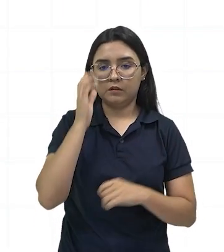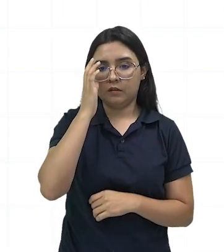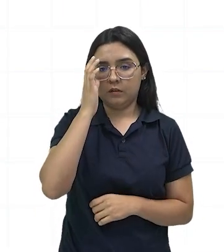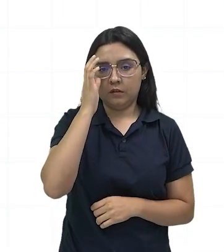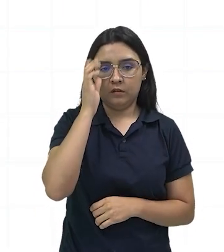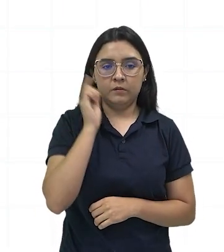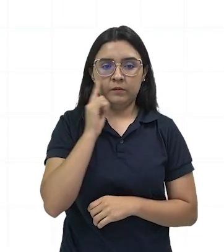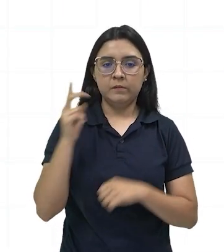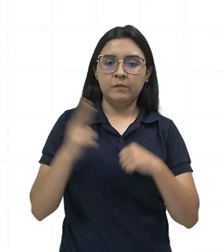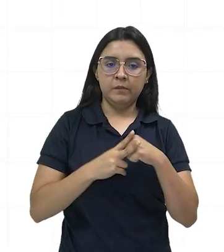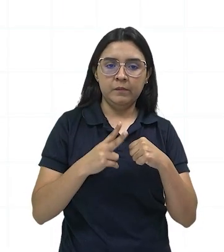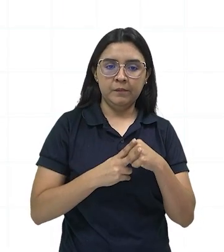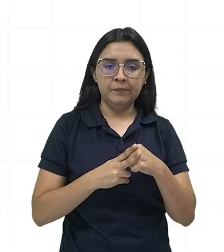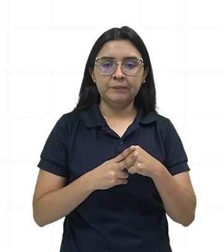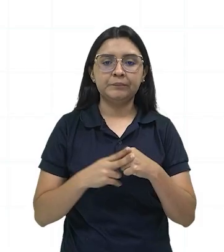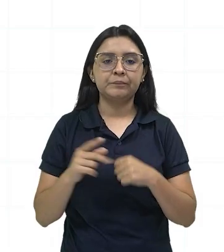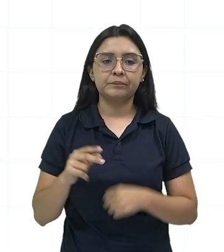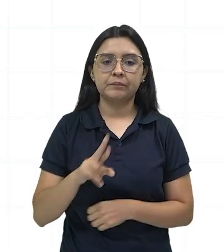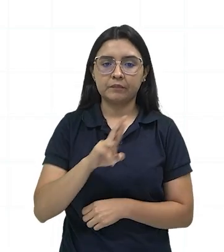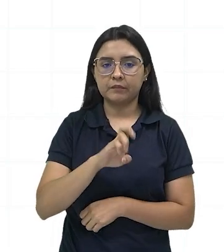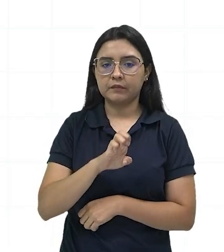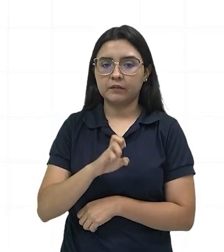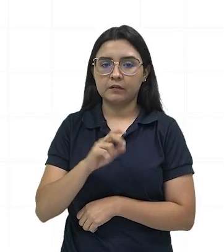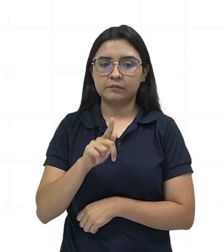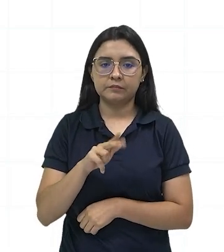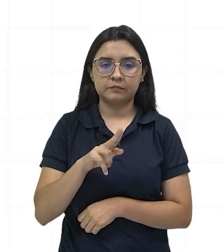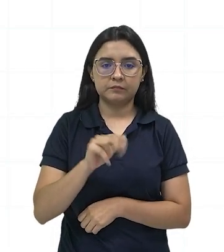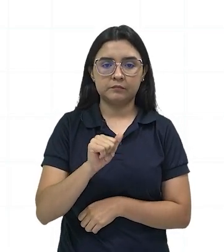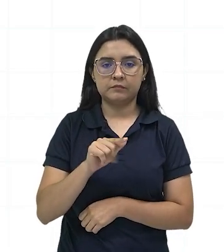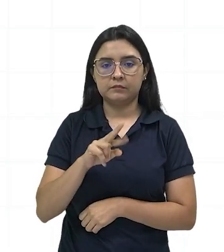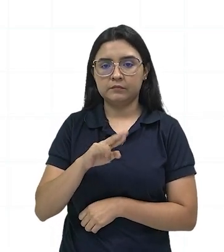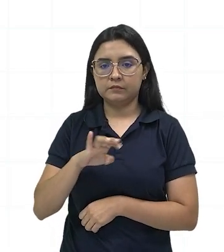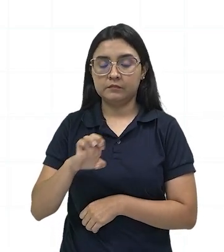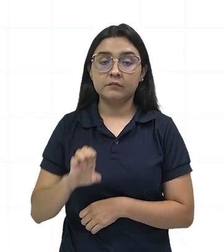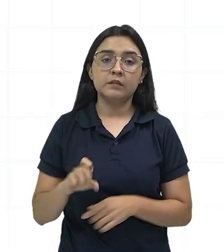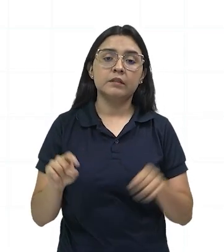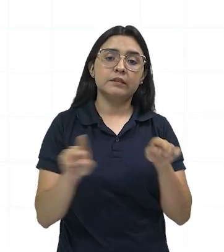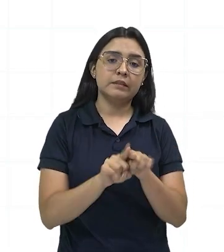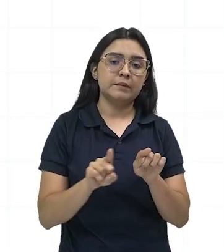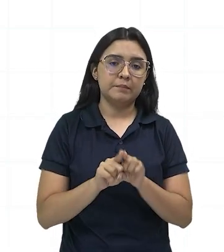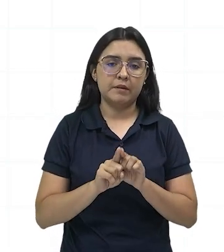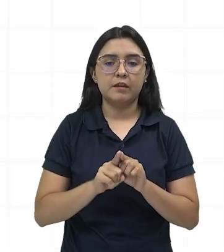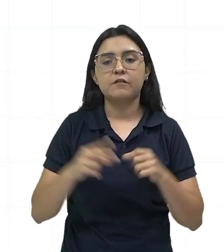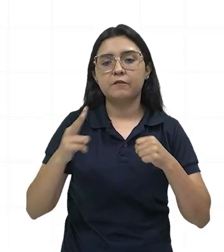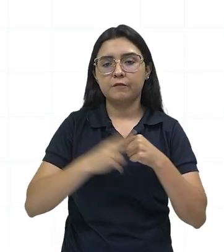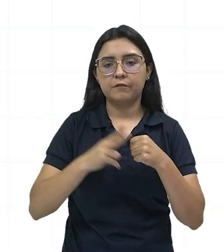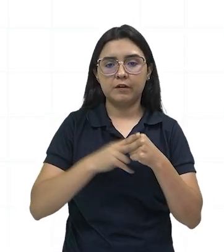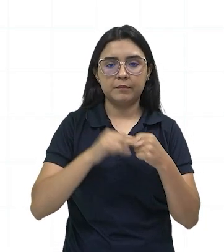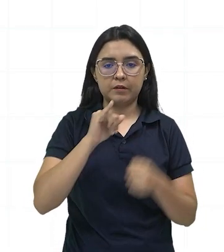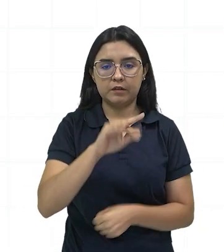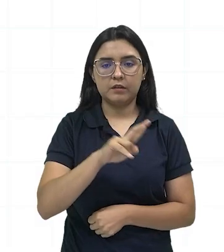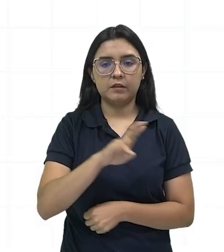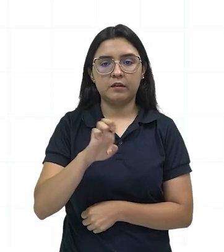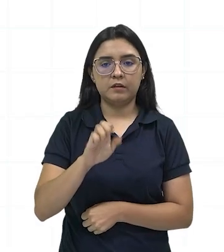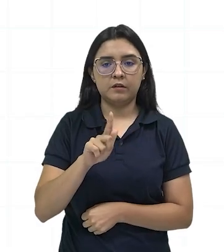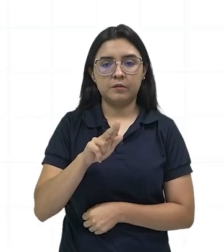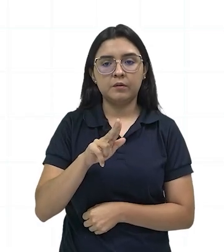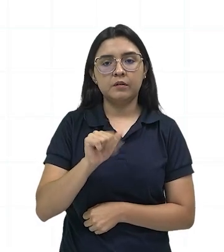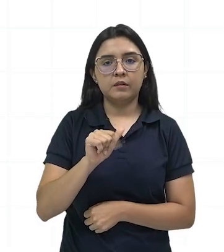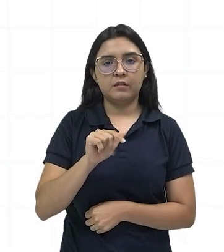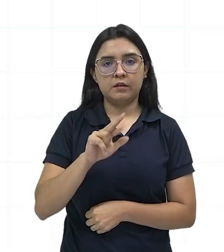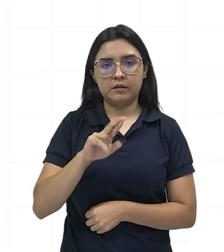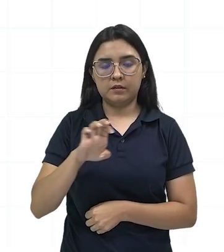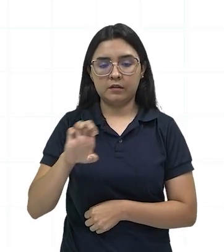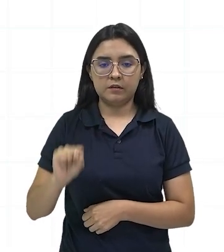regulares, eles vão manter uma estrutura, né? Mas existem também os verbos irregulares. Então, os verbos regulares seguem padrões